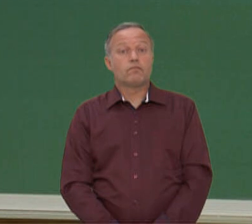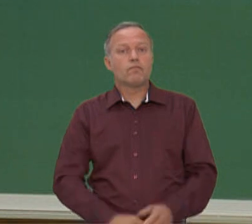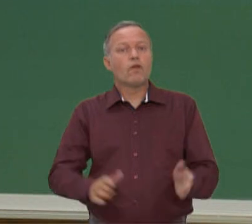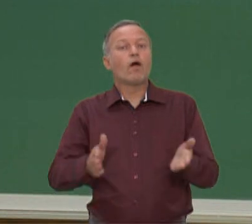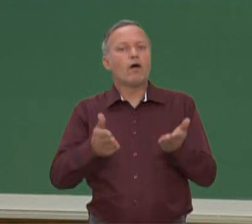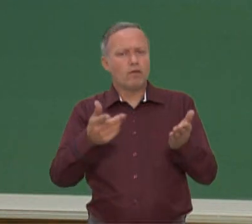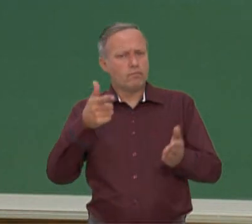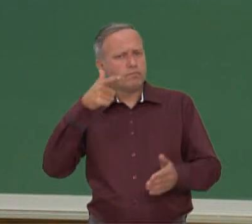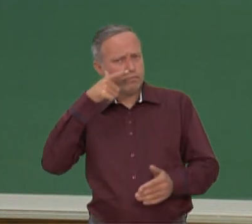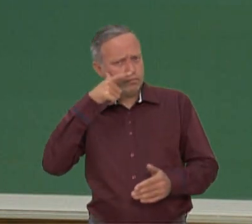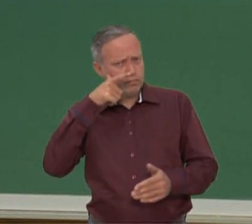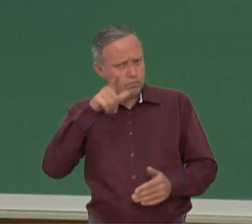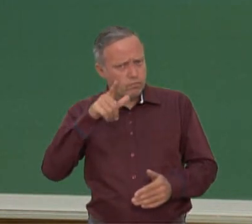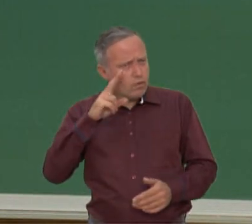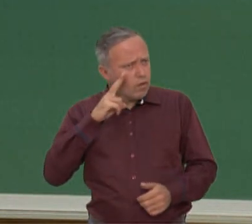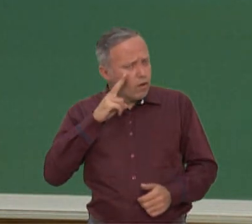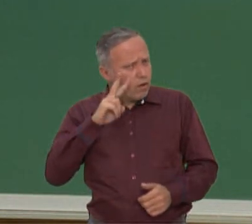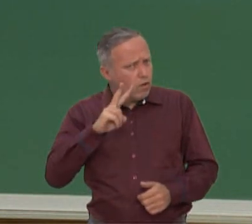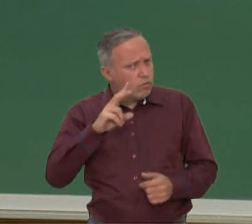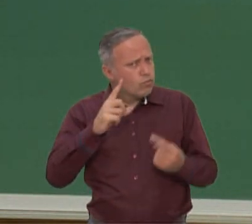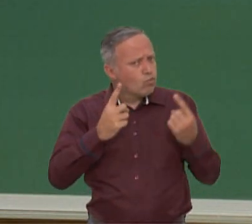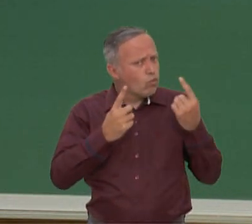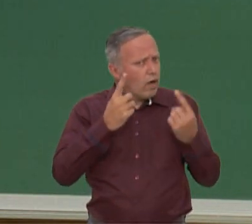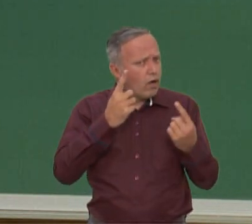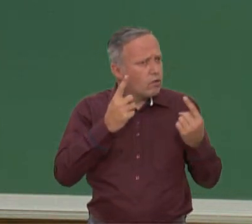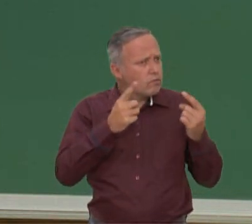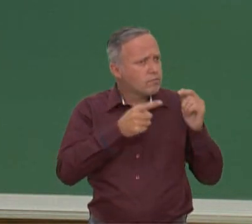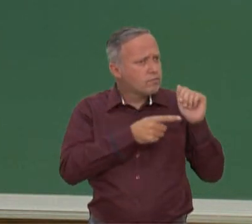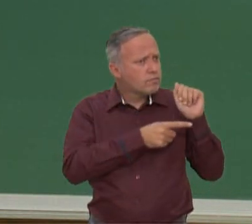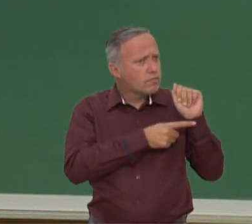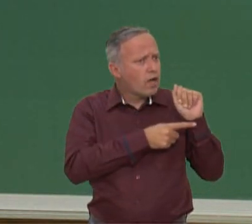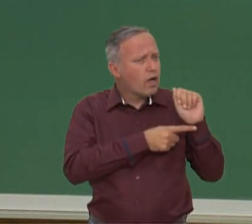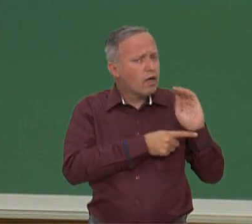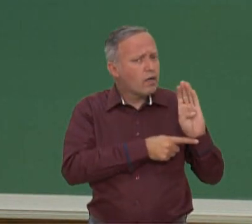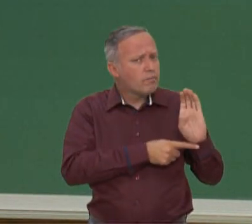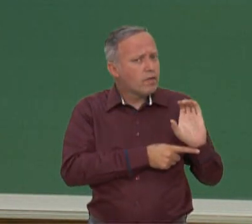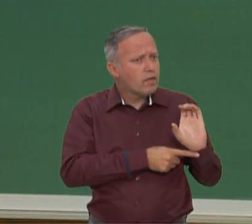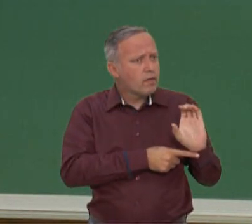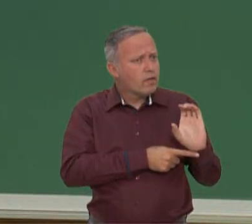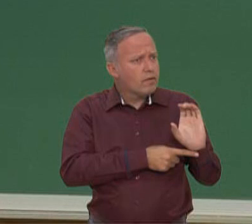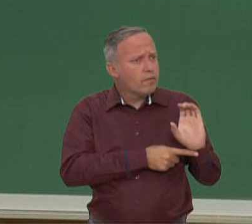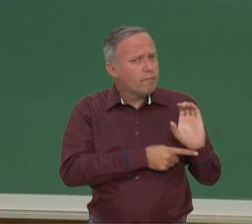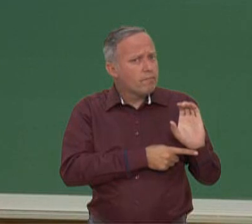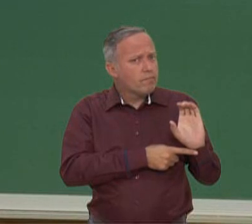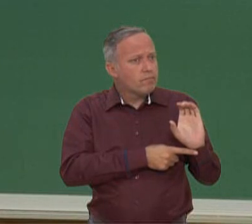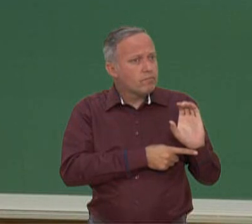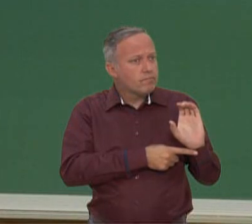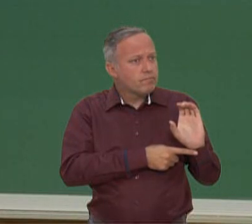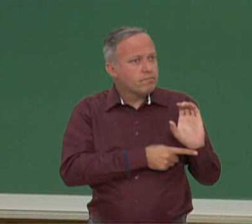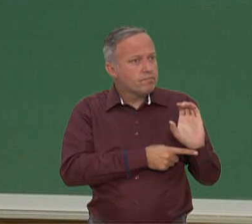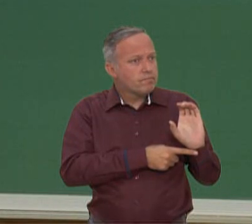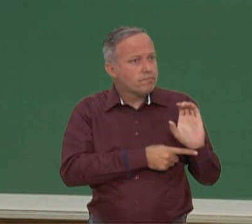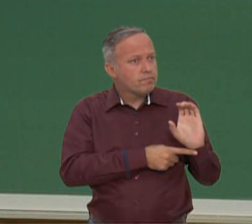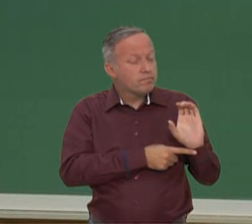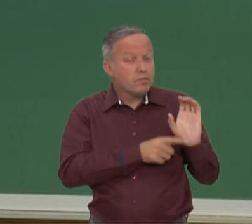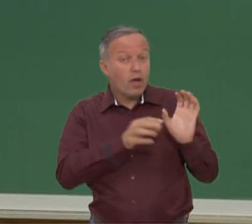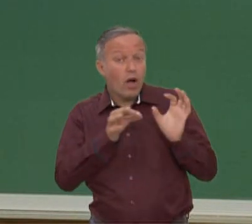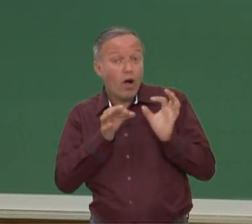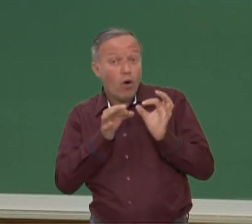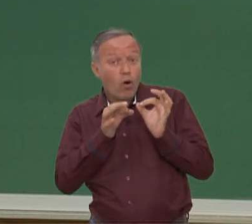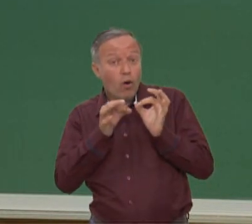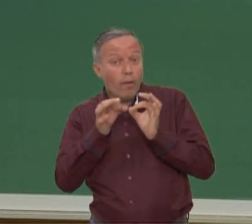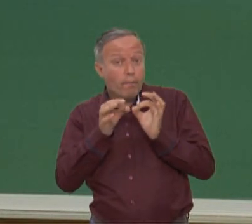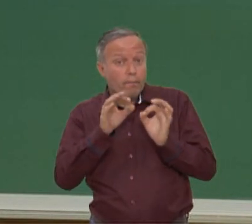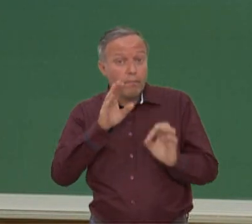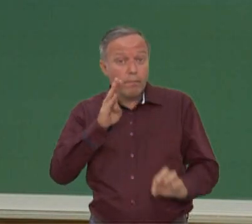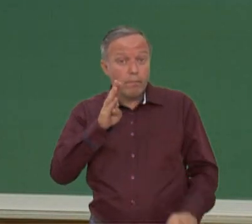Então, pessoal, conseguiram aí visualizar qual seria a alternativa correta para essa pergunta? Vamos ver lá então. A organização do BRICS frente à